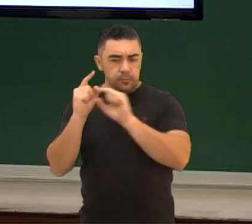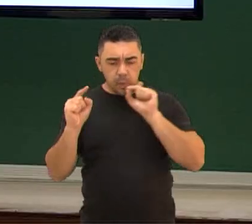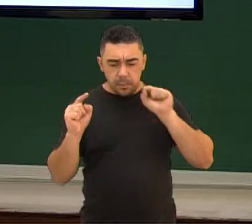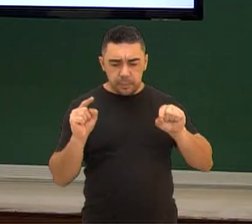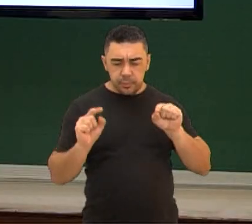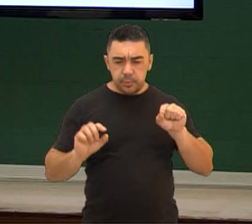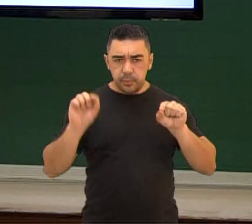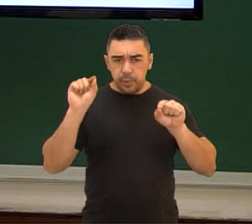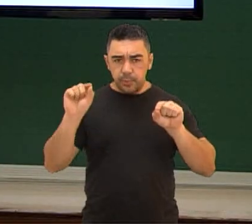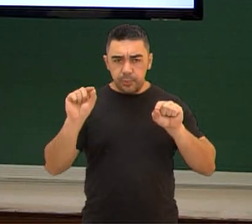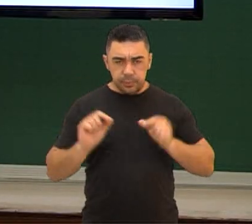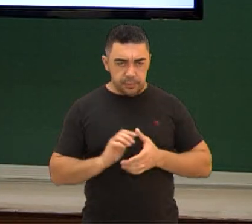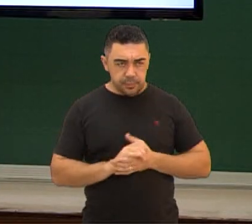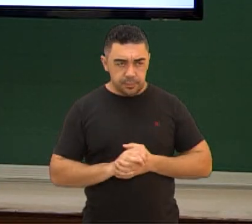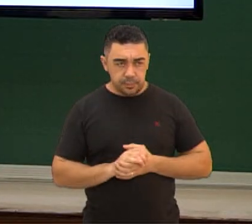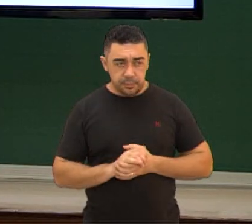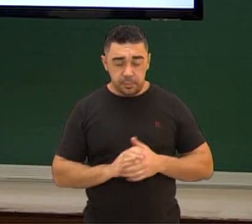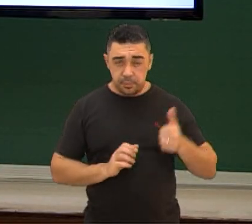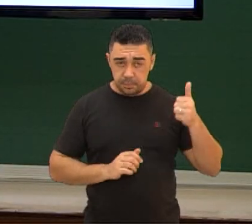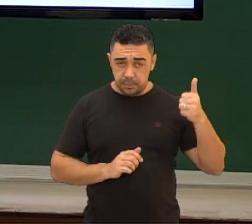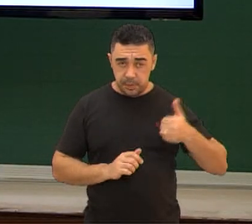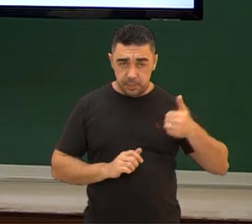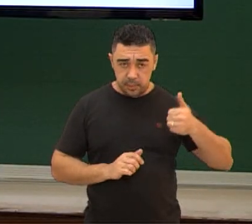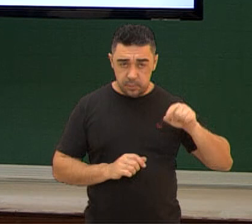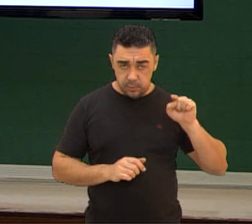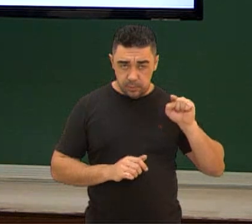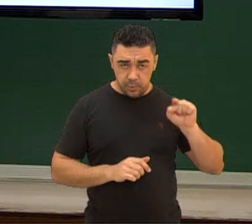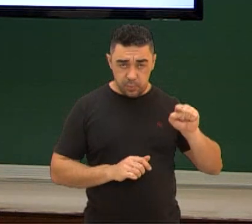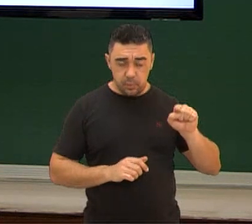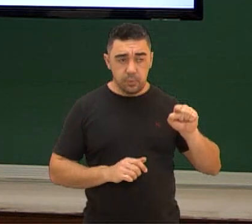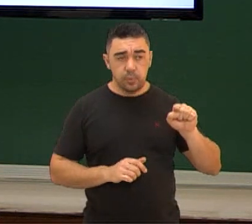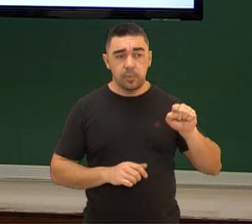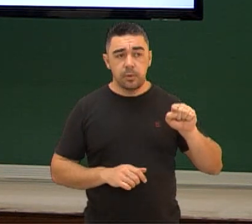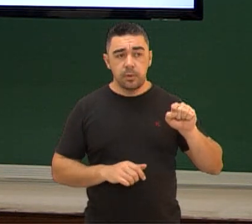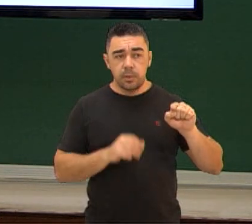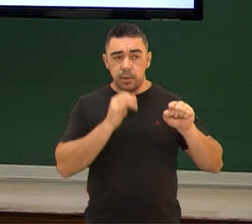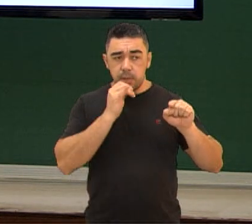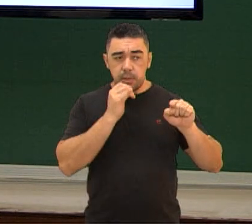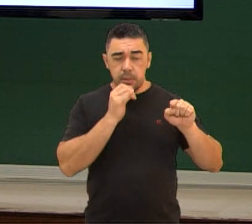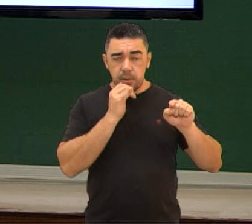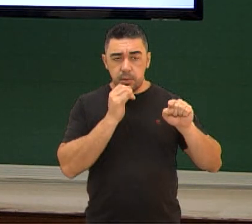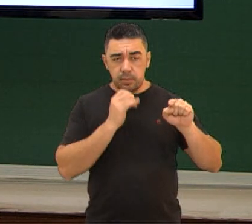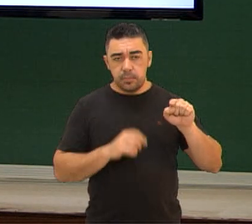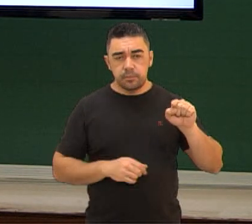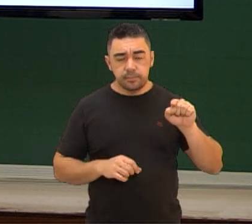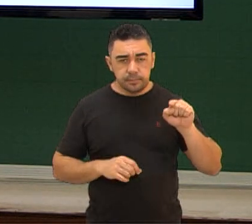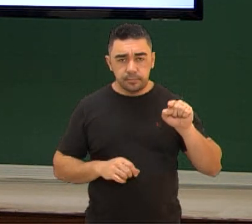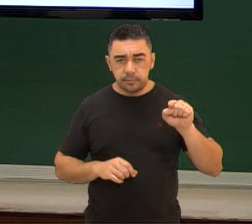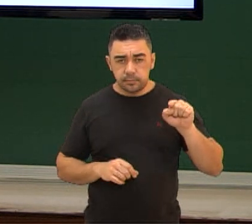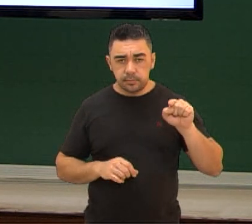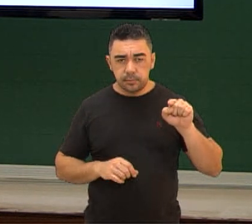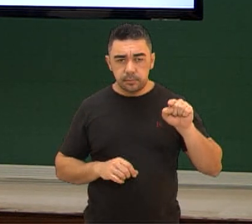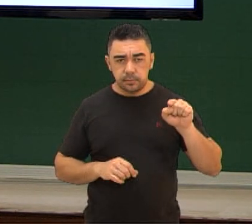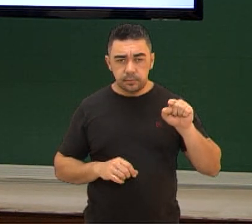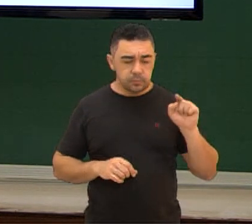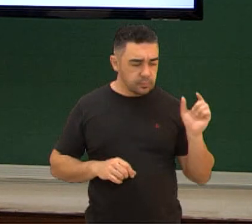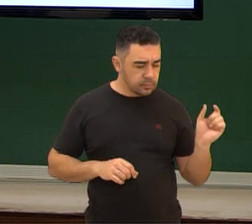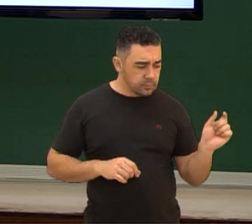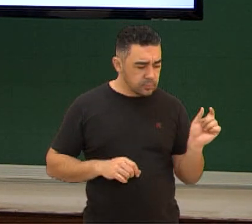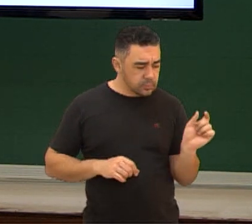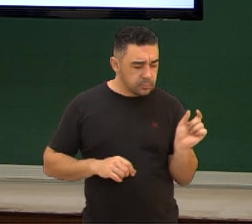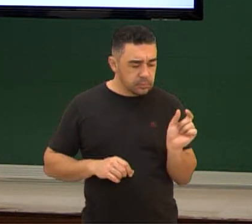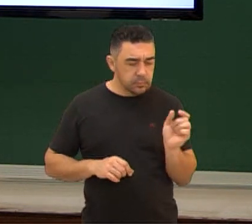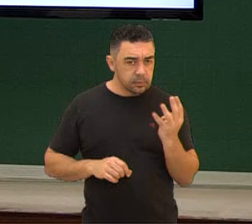né? Então o primeiro ponto aqui é o ponto que conta 1, 2, 3, 4